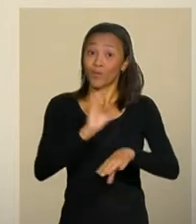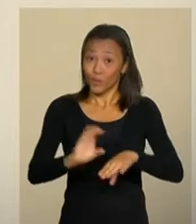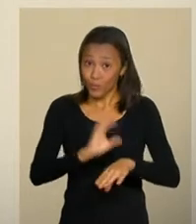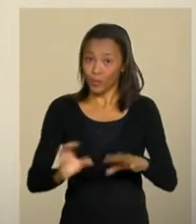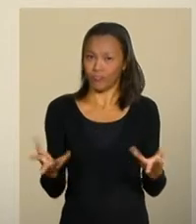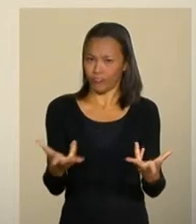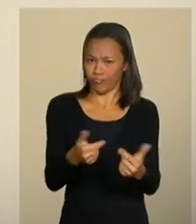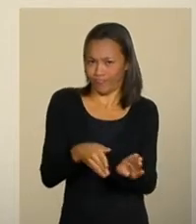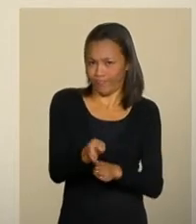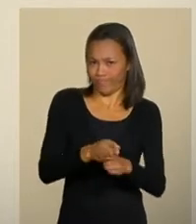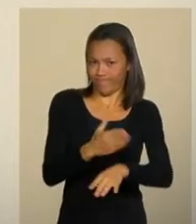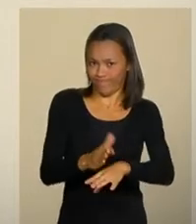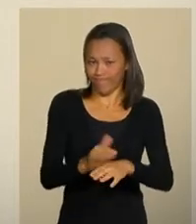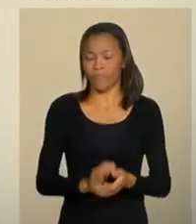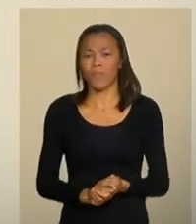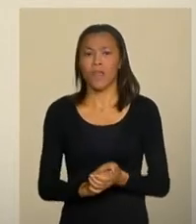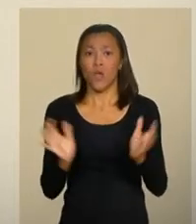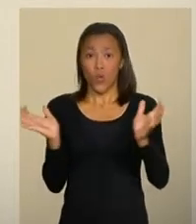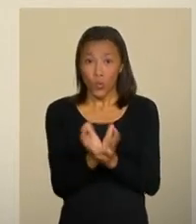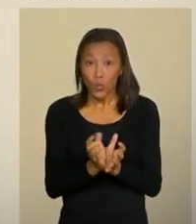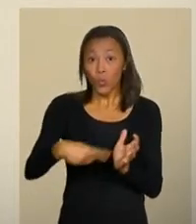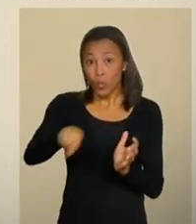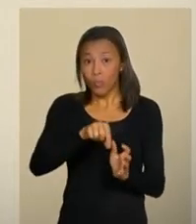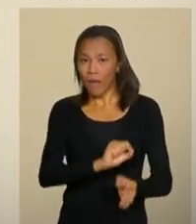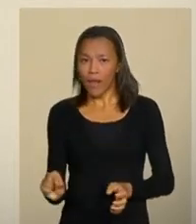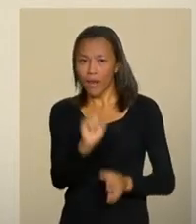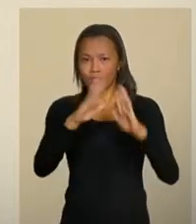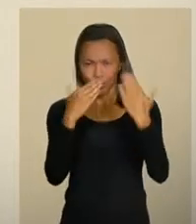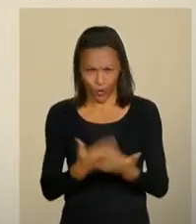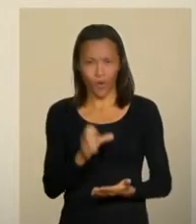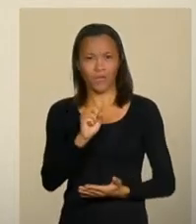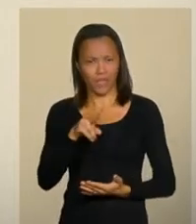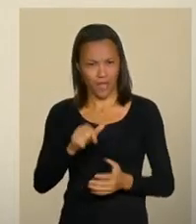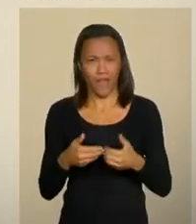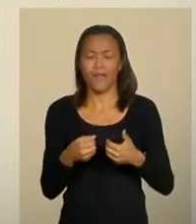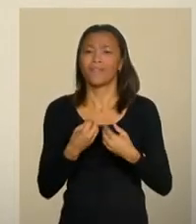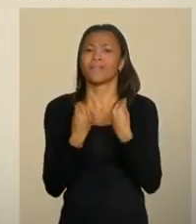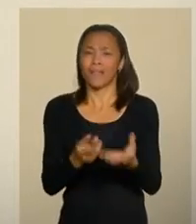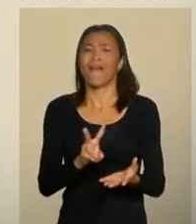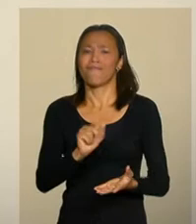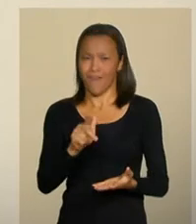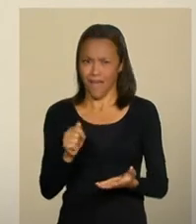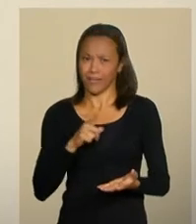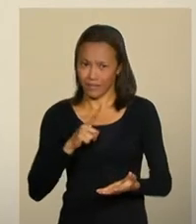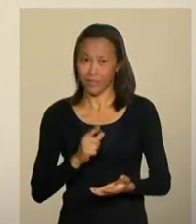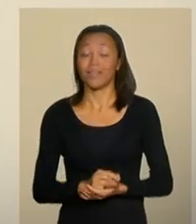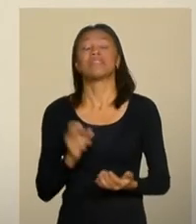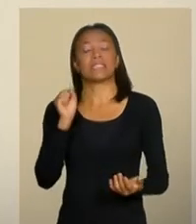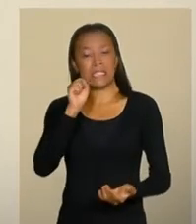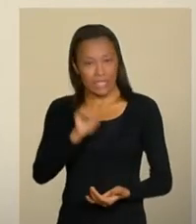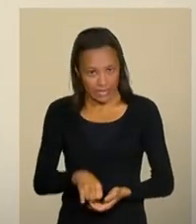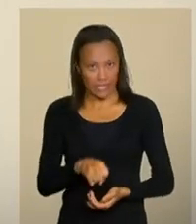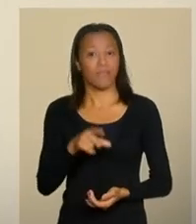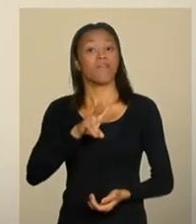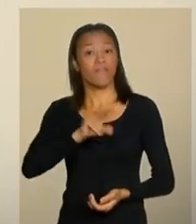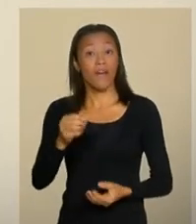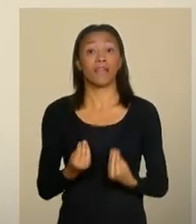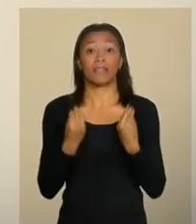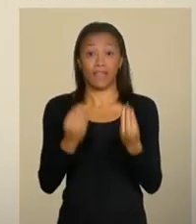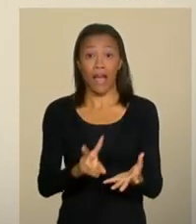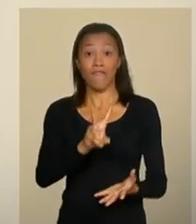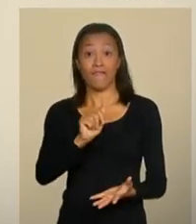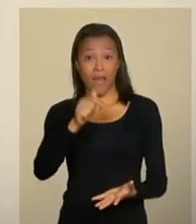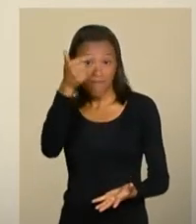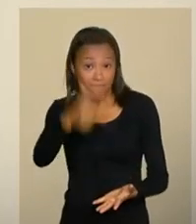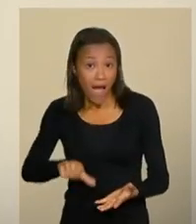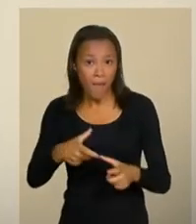qualificação a rede de escolas do Senai oferece Muitas vagas não é mesmo presidenta o SENAI oferece sim e vai oferecer ainda